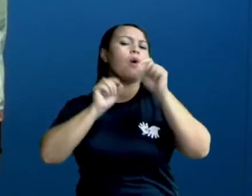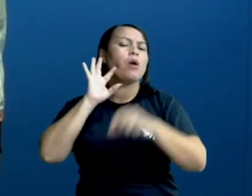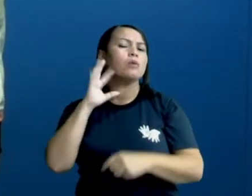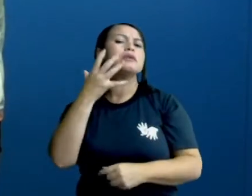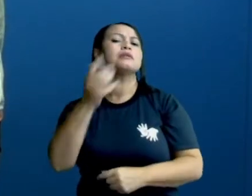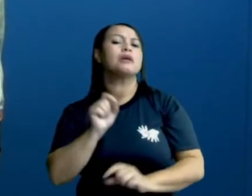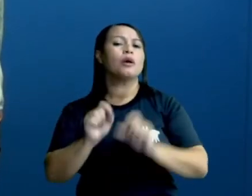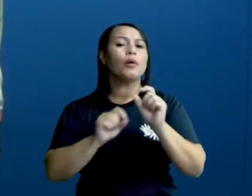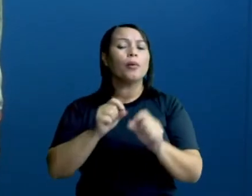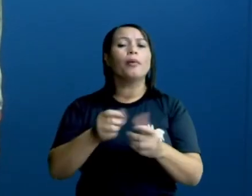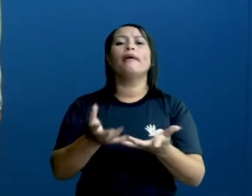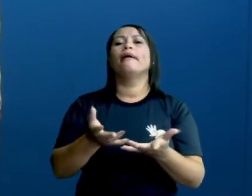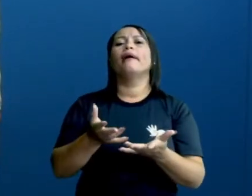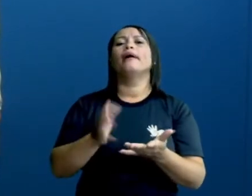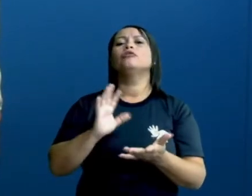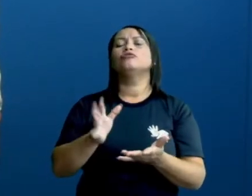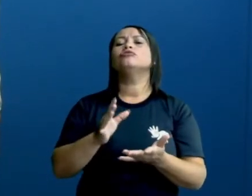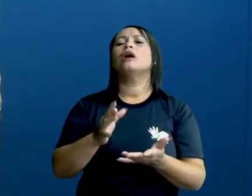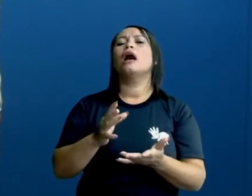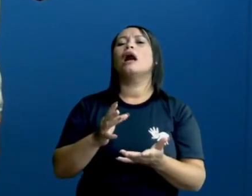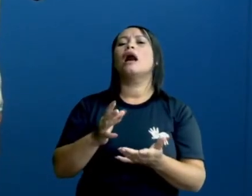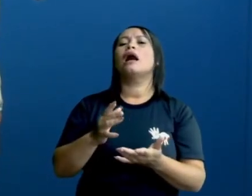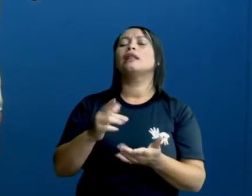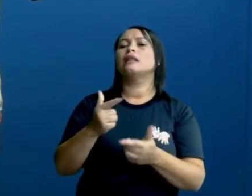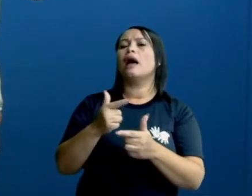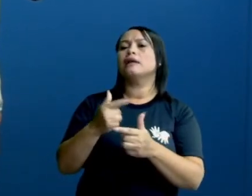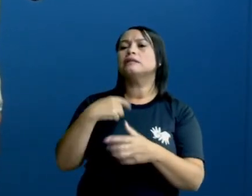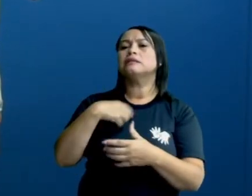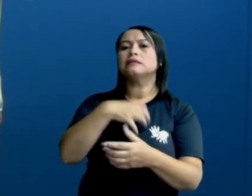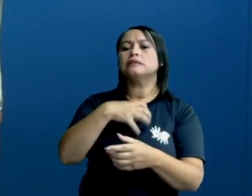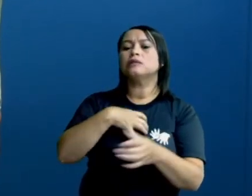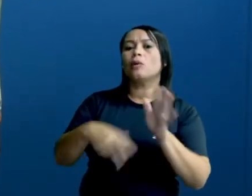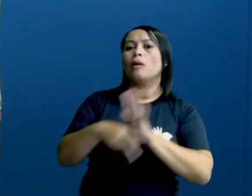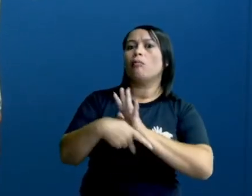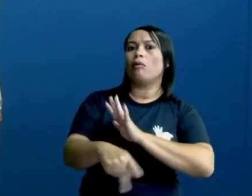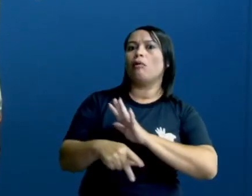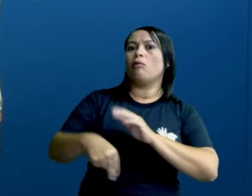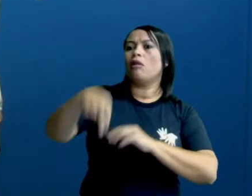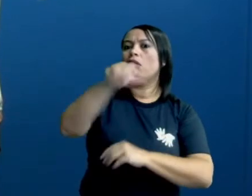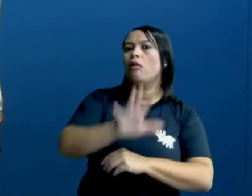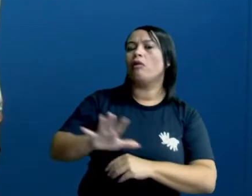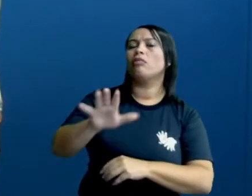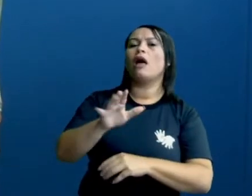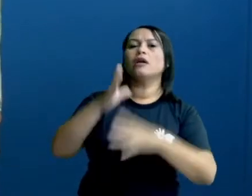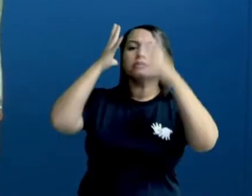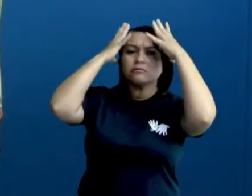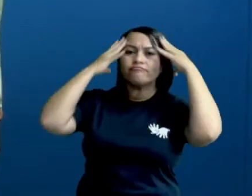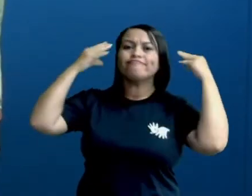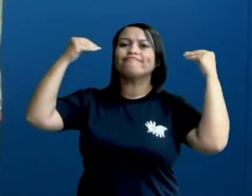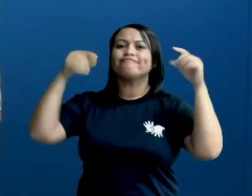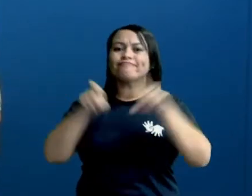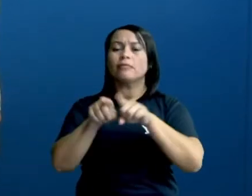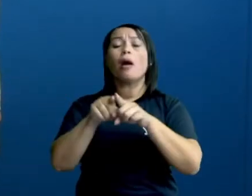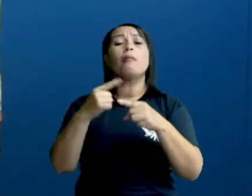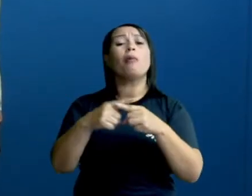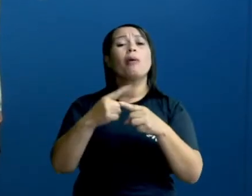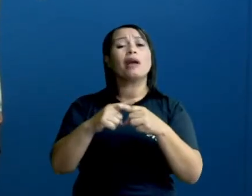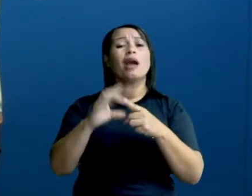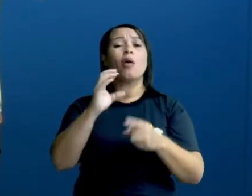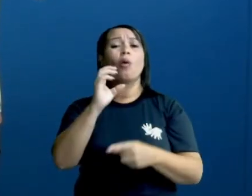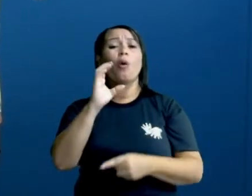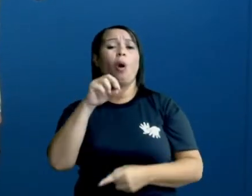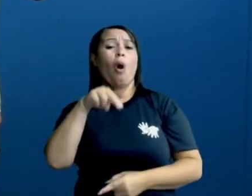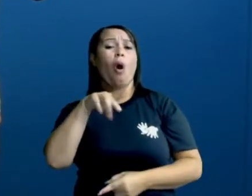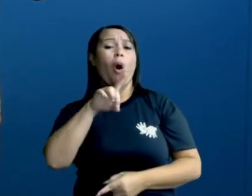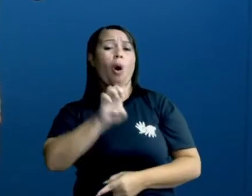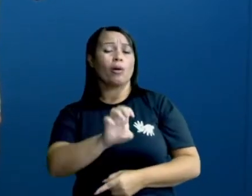aí acaba abalando os domínios holandeses aqui no Nordeste, porque o Conde Maurício de Nassau ele era apaziguador. E os outros